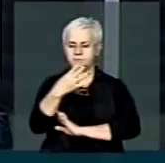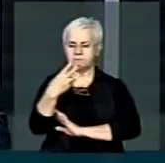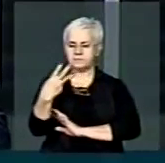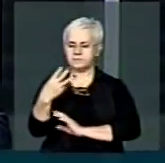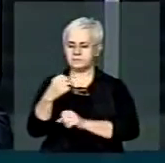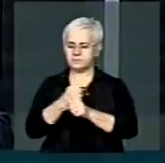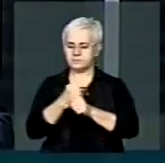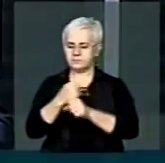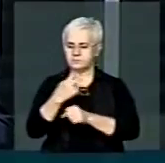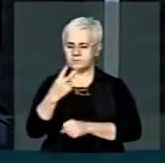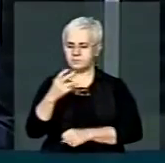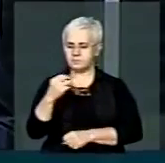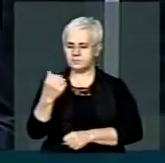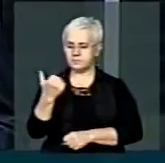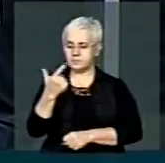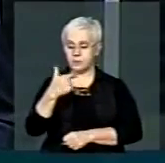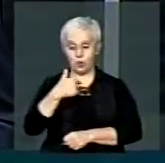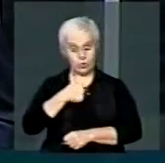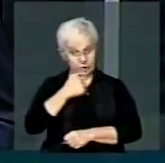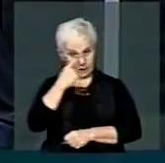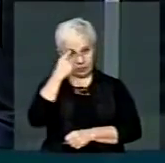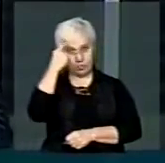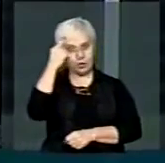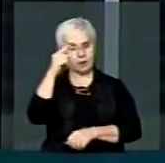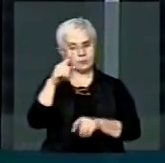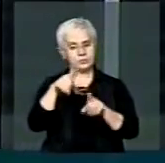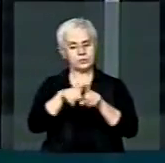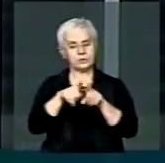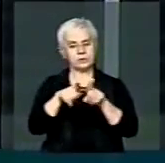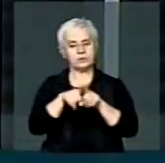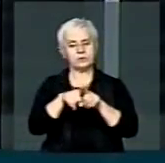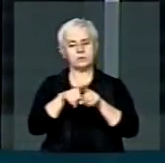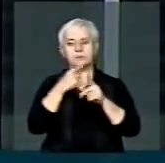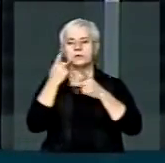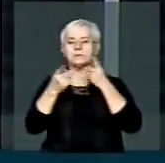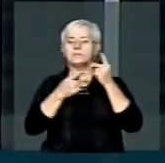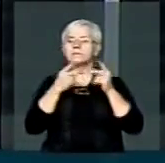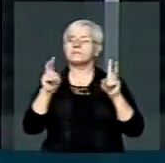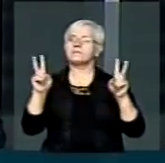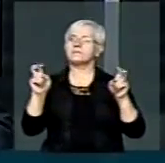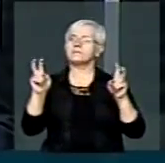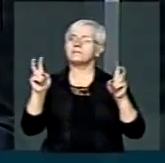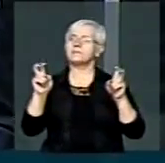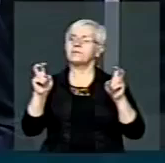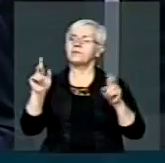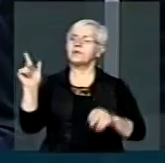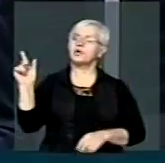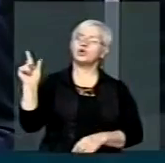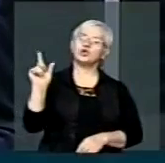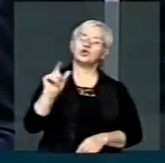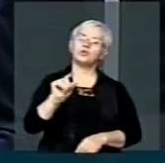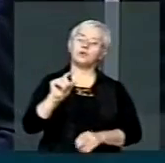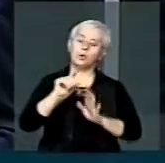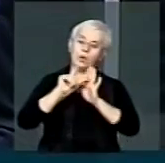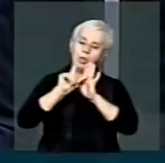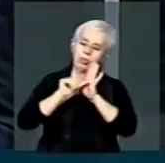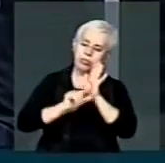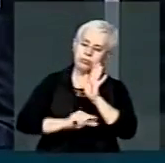4343 de 2012, de minha autoria, que trata da questão da redução de